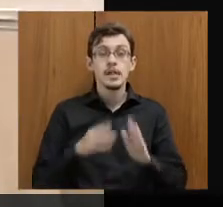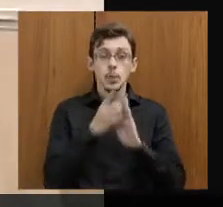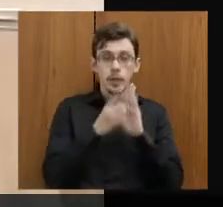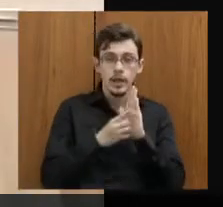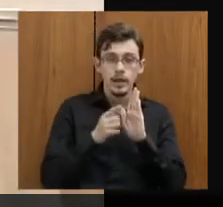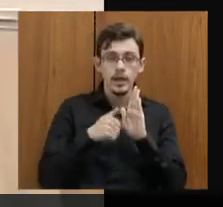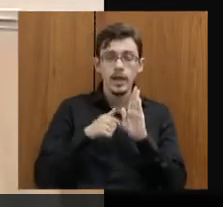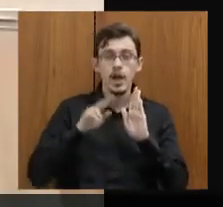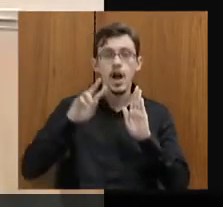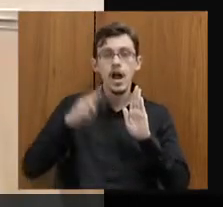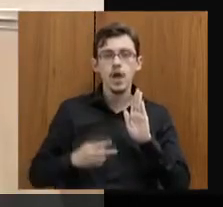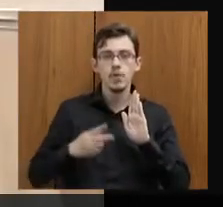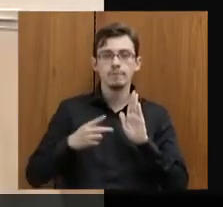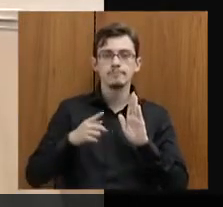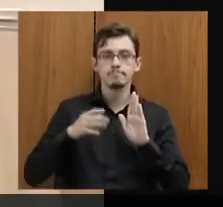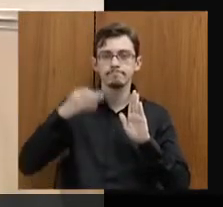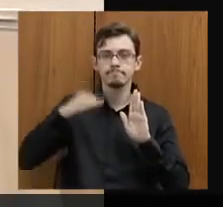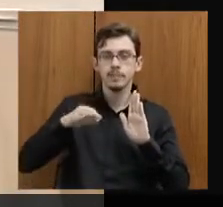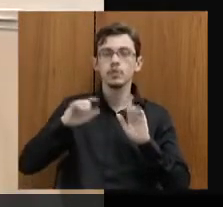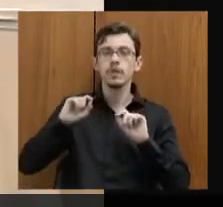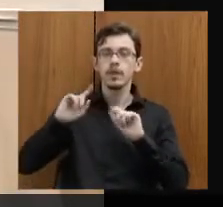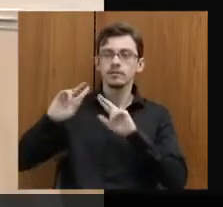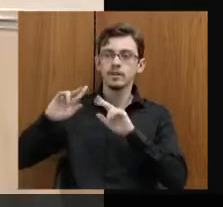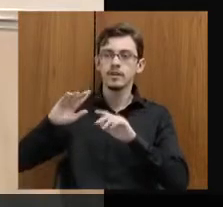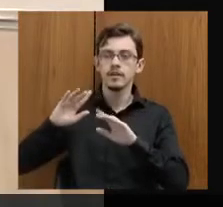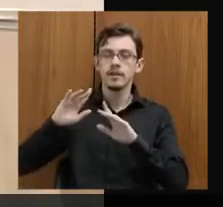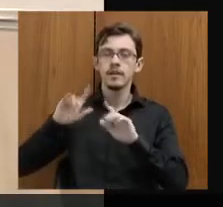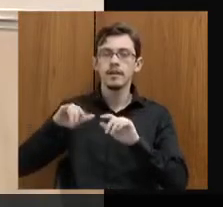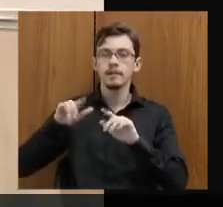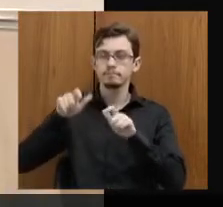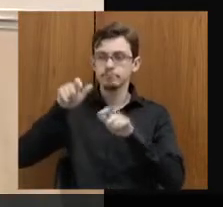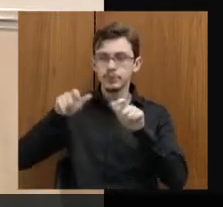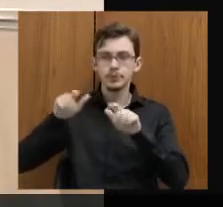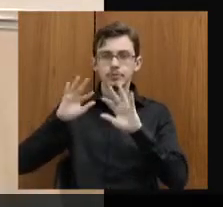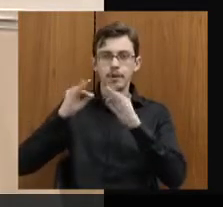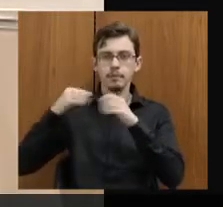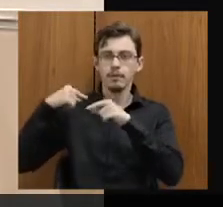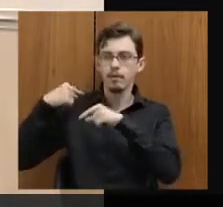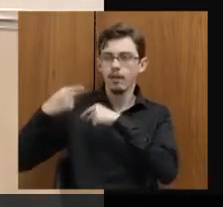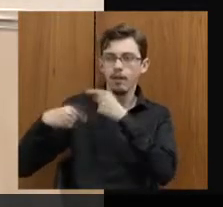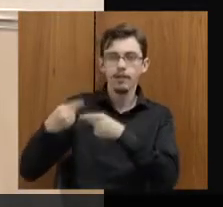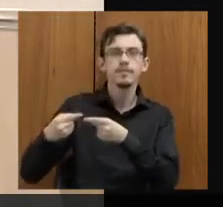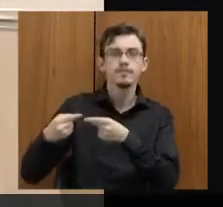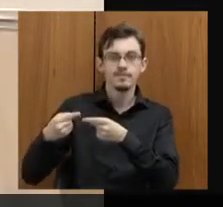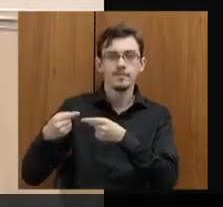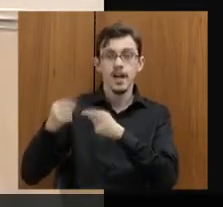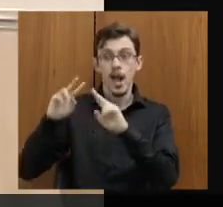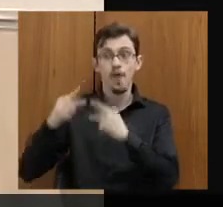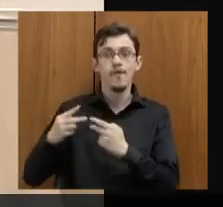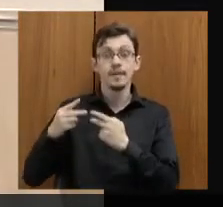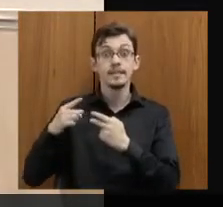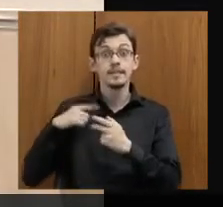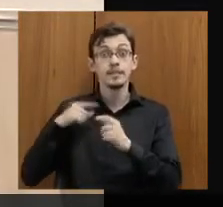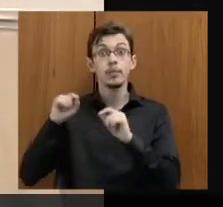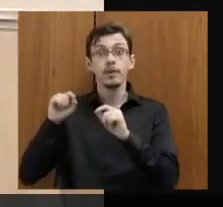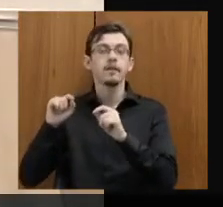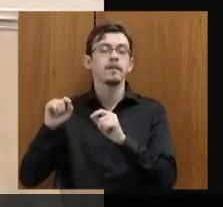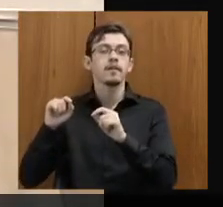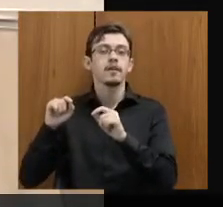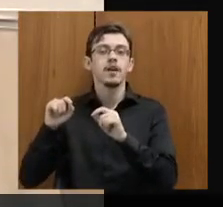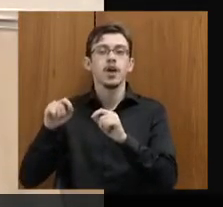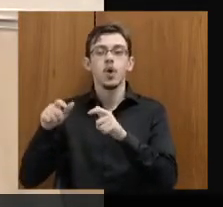reconhecimento formal e autoafirmação identitária né dia dos povos e comunidades tradicionais nós temos hoje a Fundação Cultural Palmares